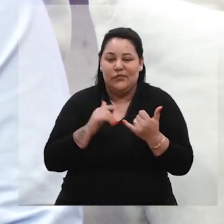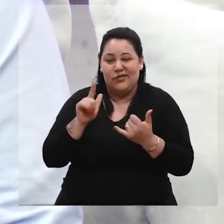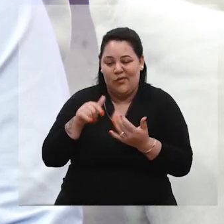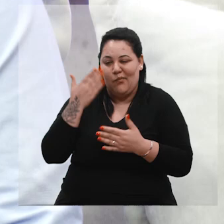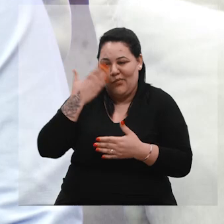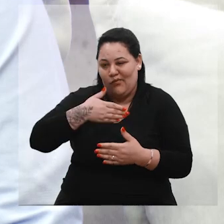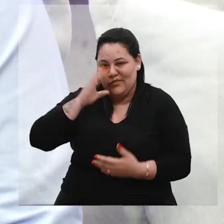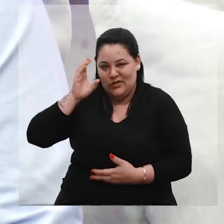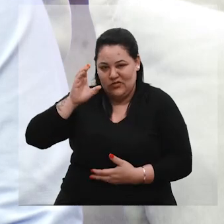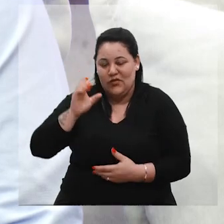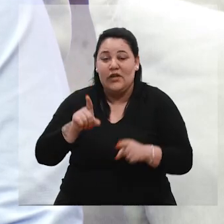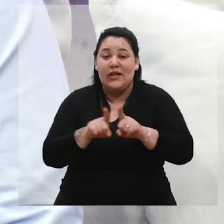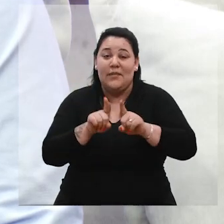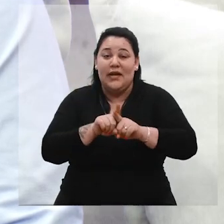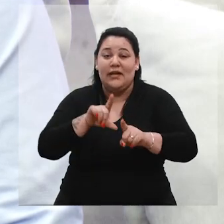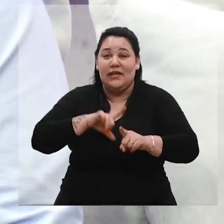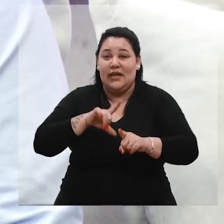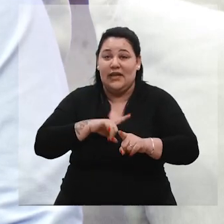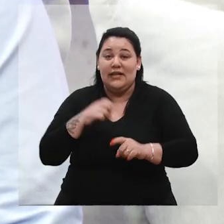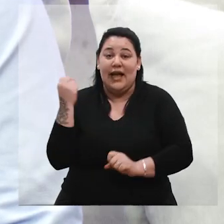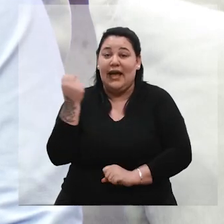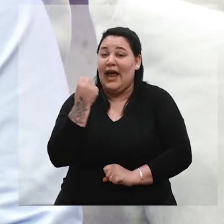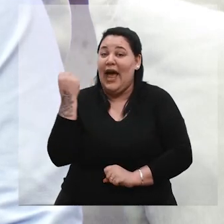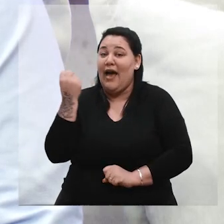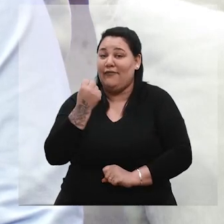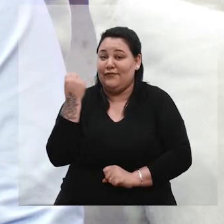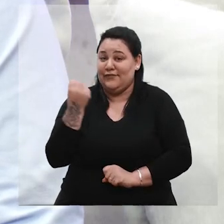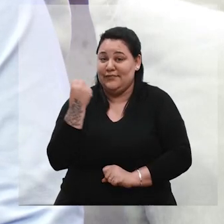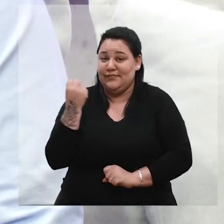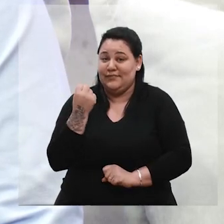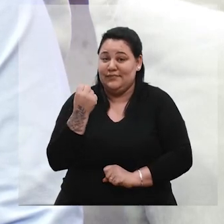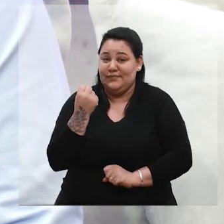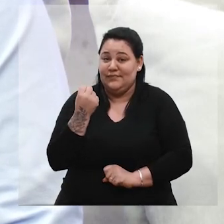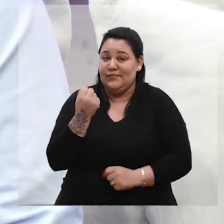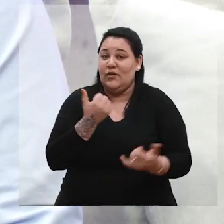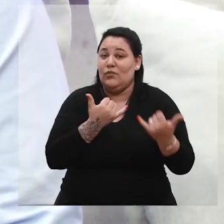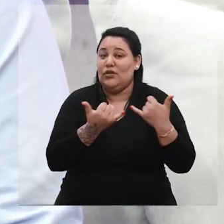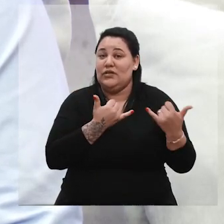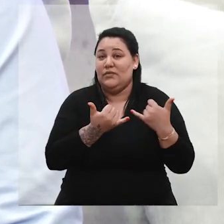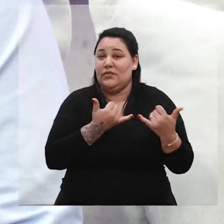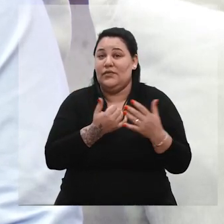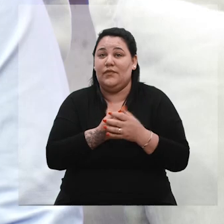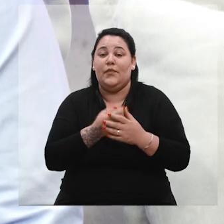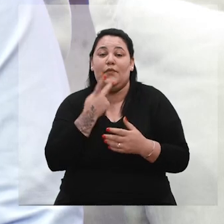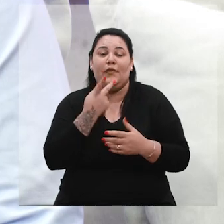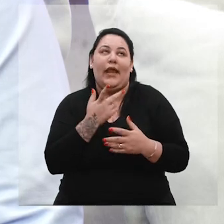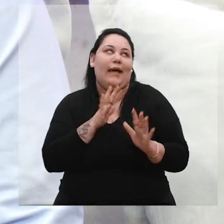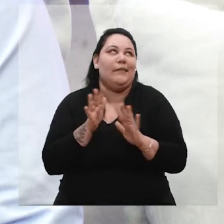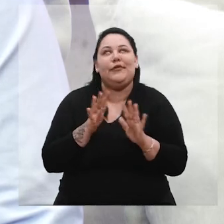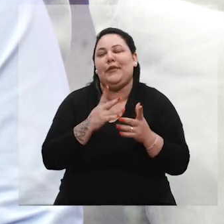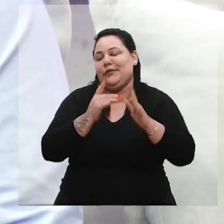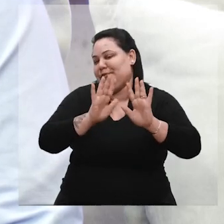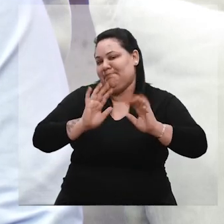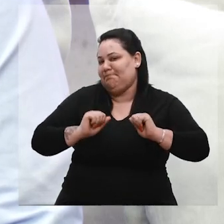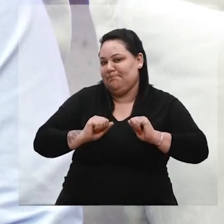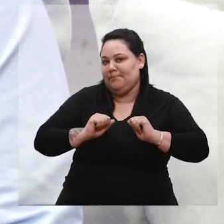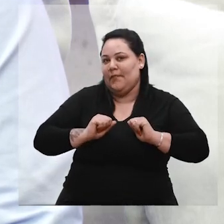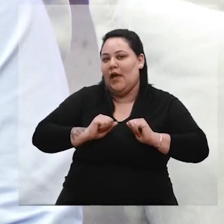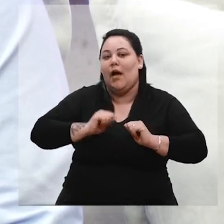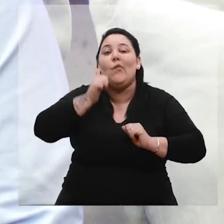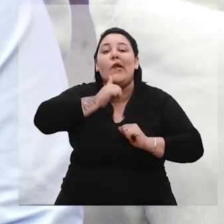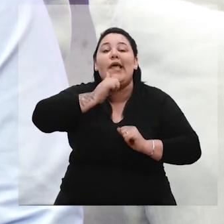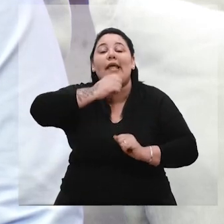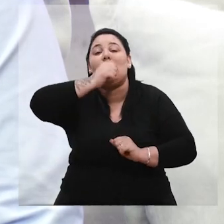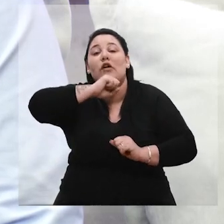né, científicas, mas também tem a questão da gravidade de cada um. Então, vamos falar por alto, né? As